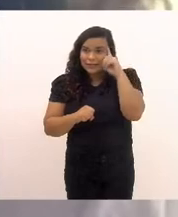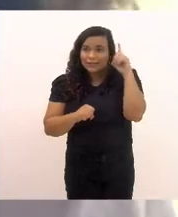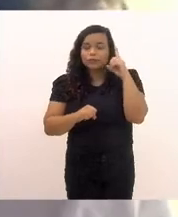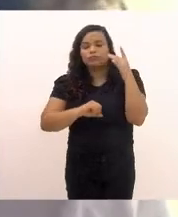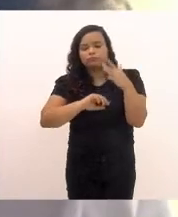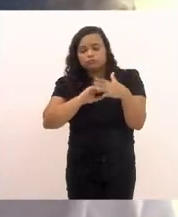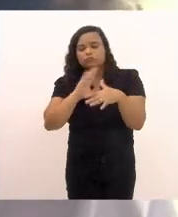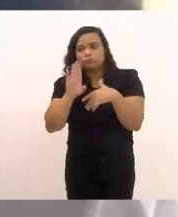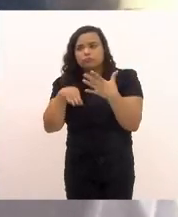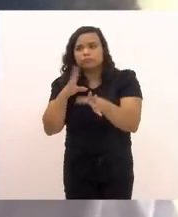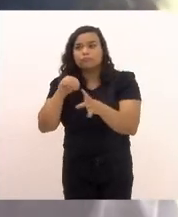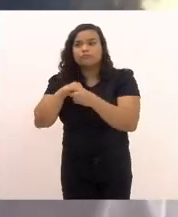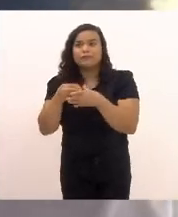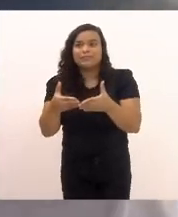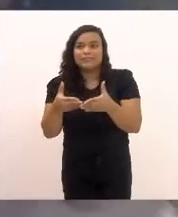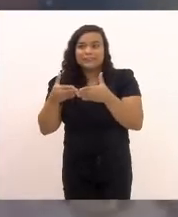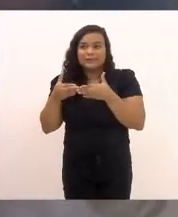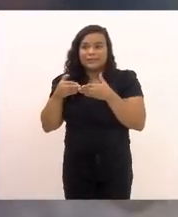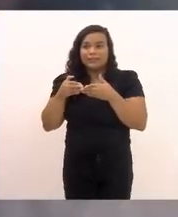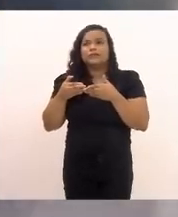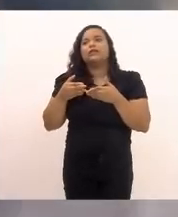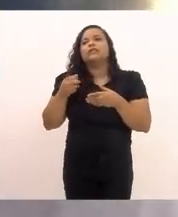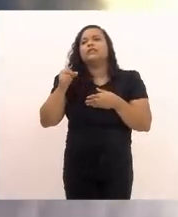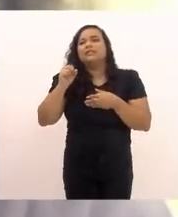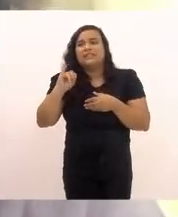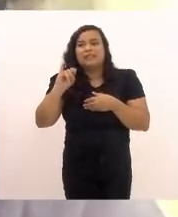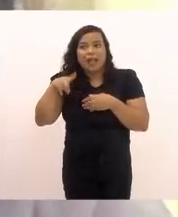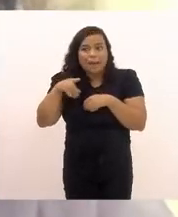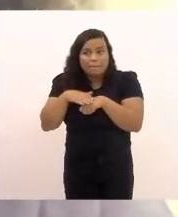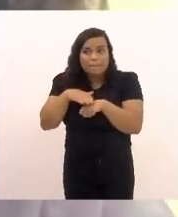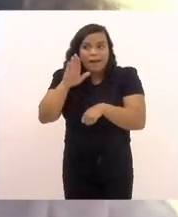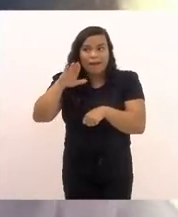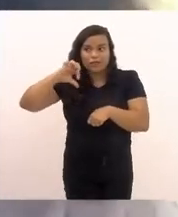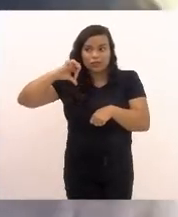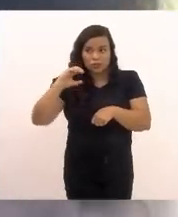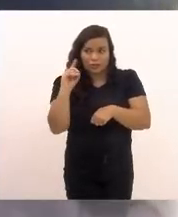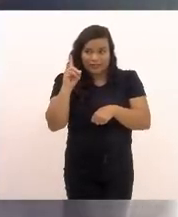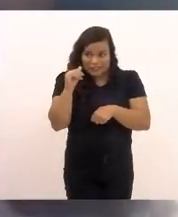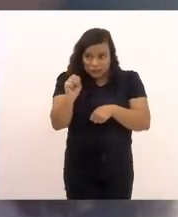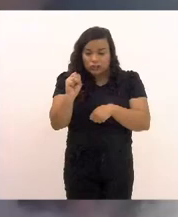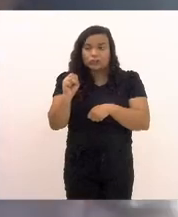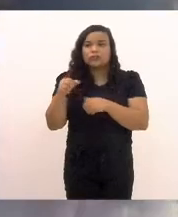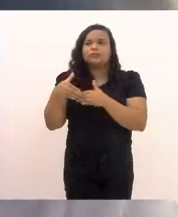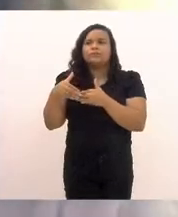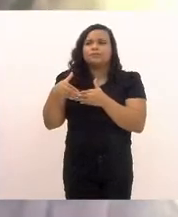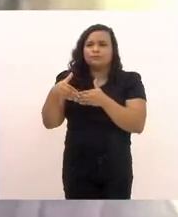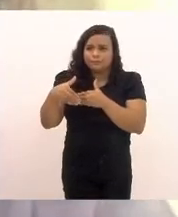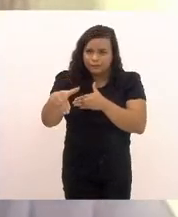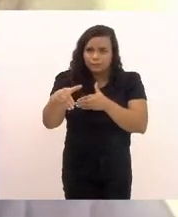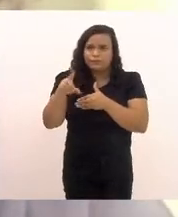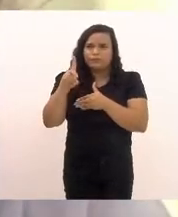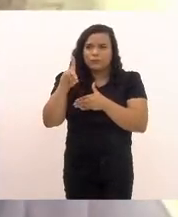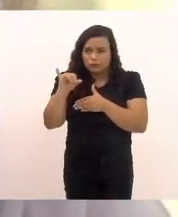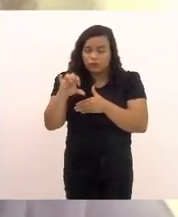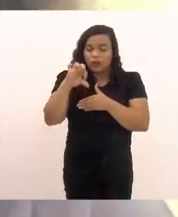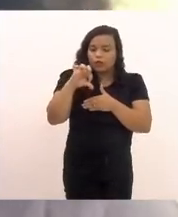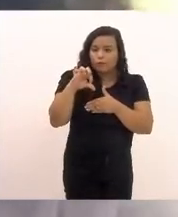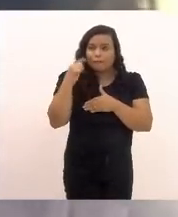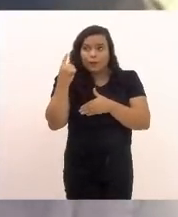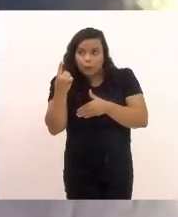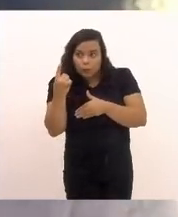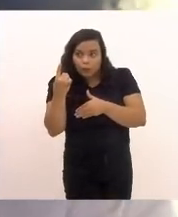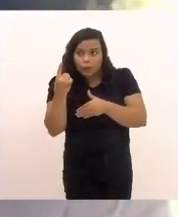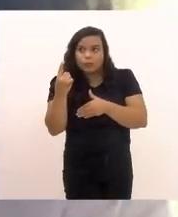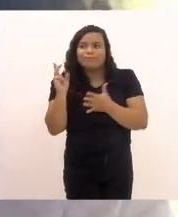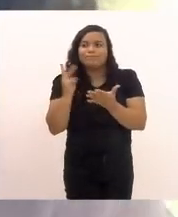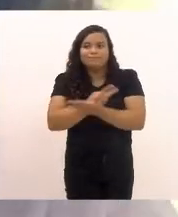licenças. Então, qualquer licença que seja superior a esse prazo de 90 dias, a partir do dia de número 91, isso deixa